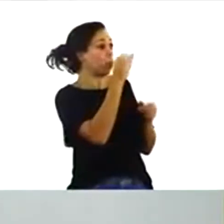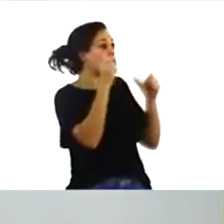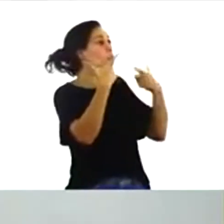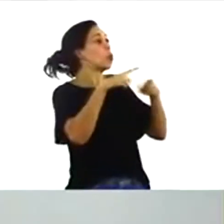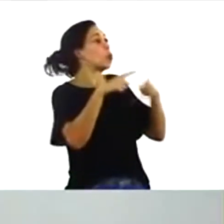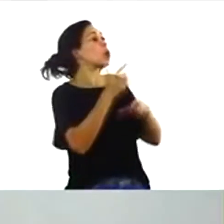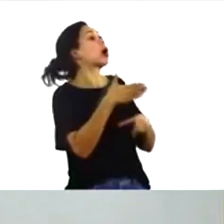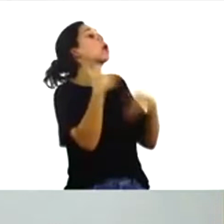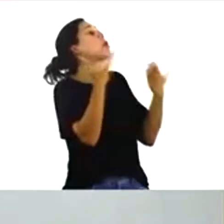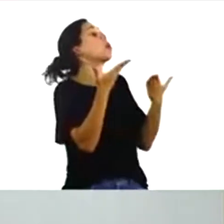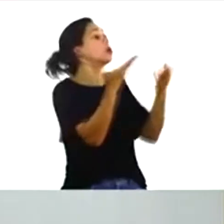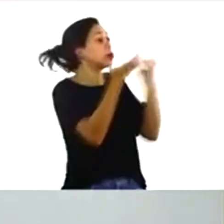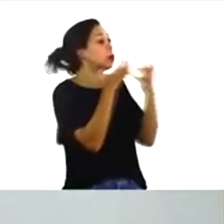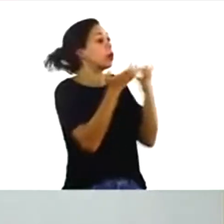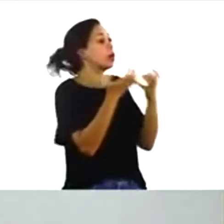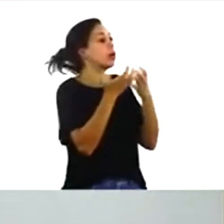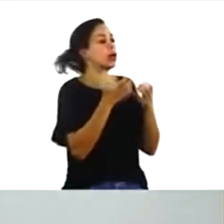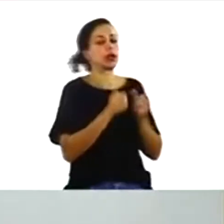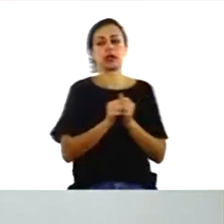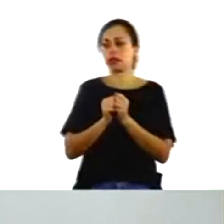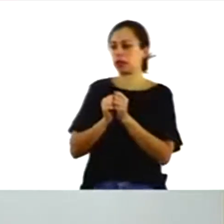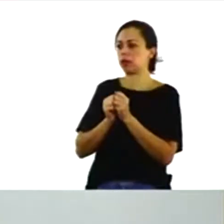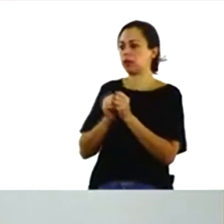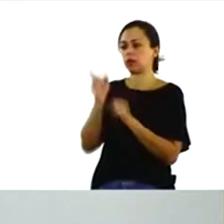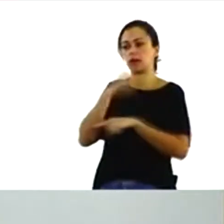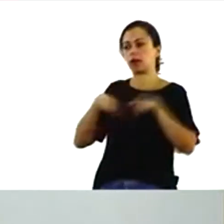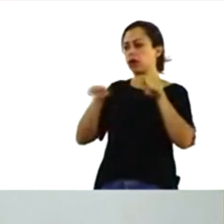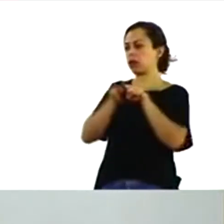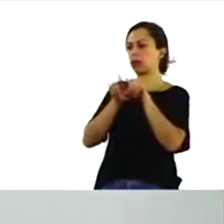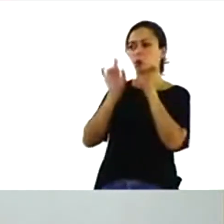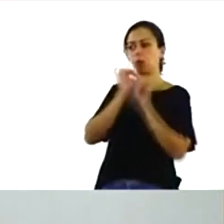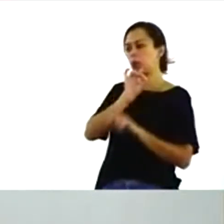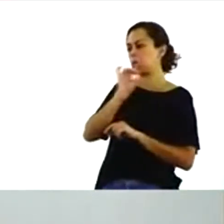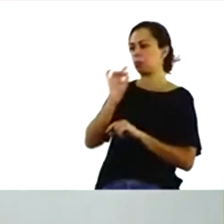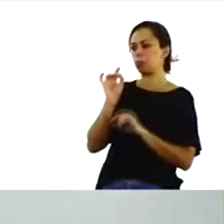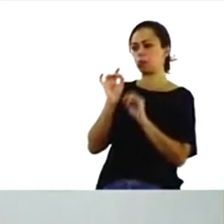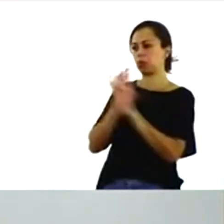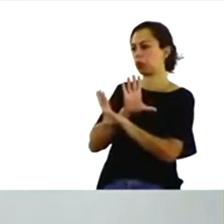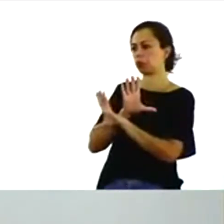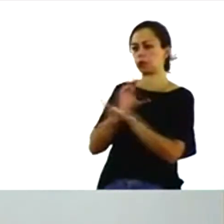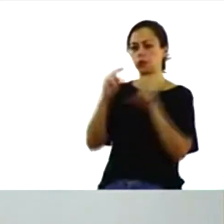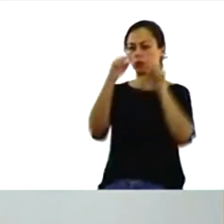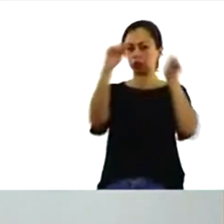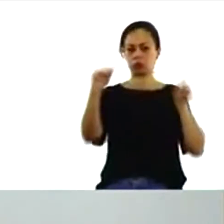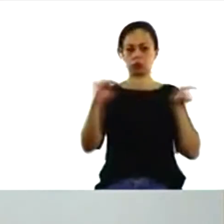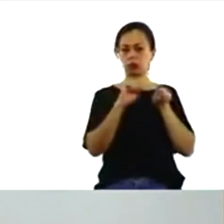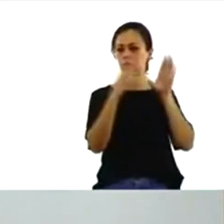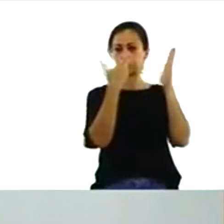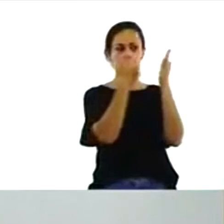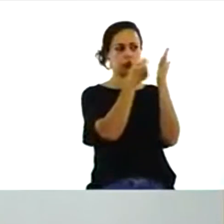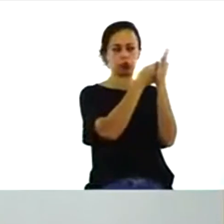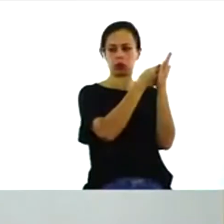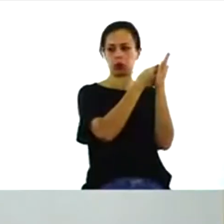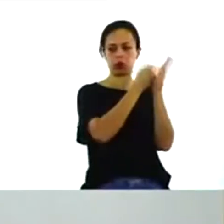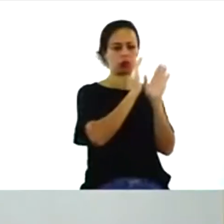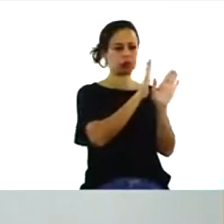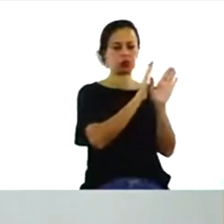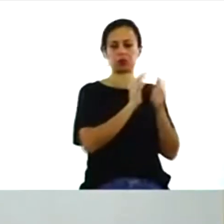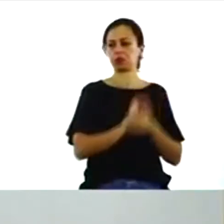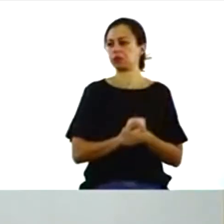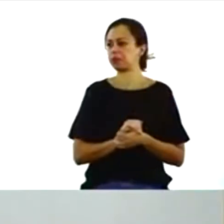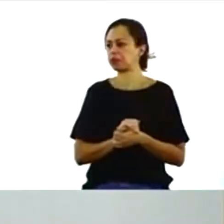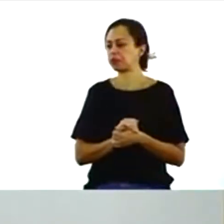Então, o seu quadro deve ter sido comprado pelo senhor, que o guardou e